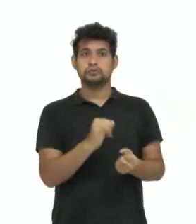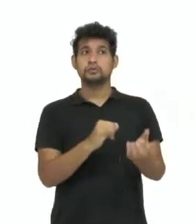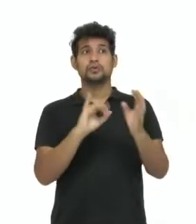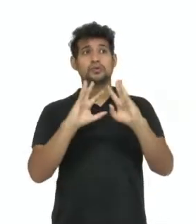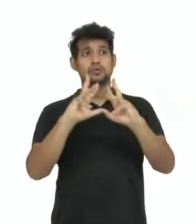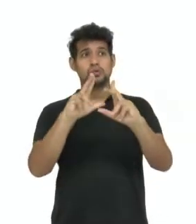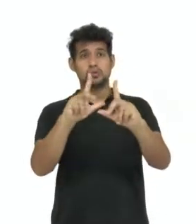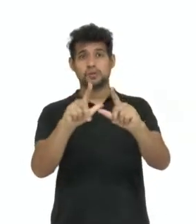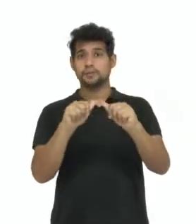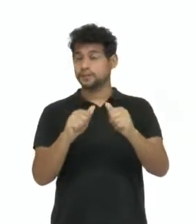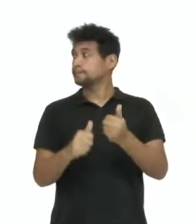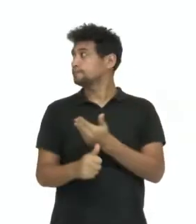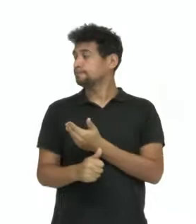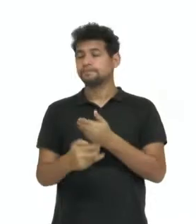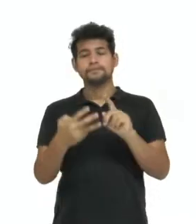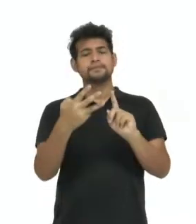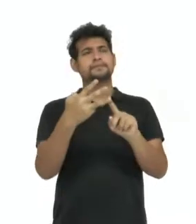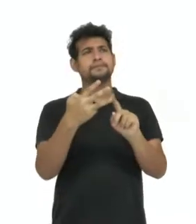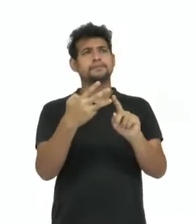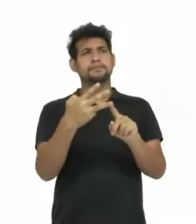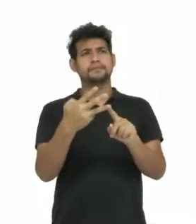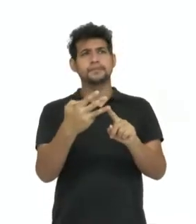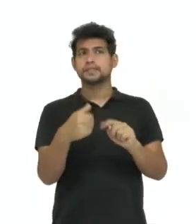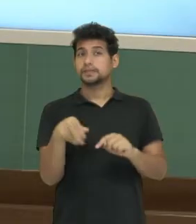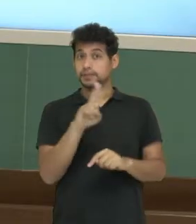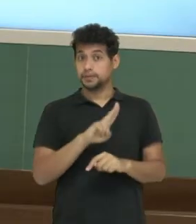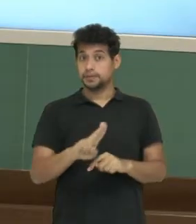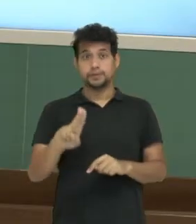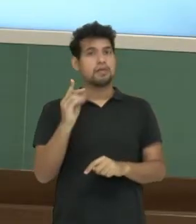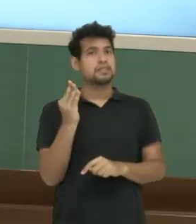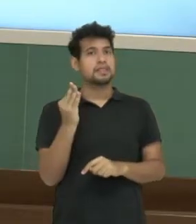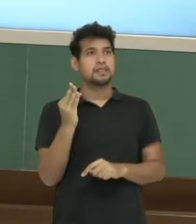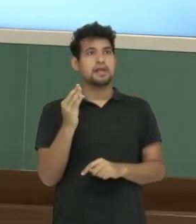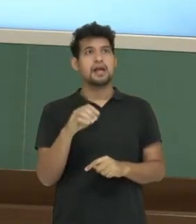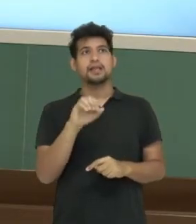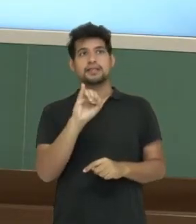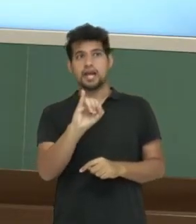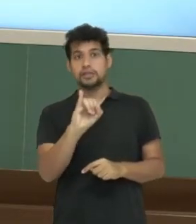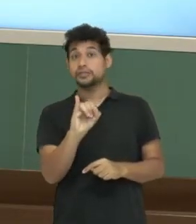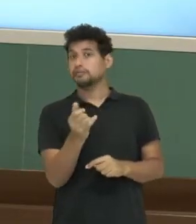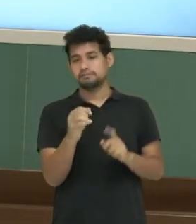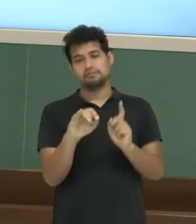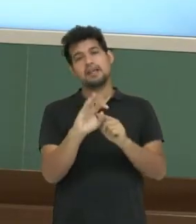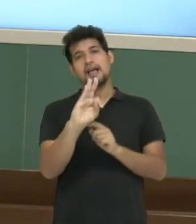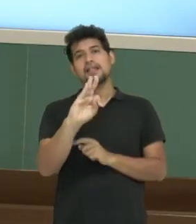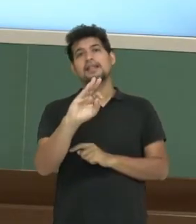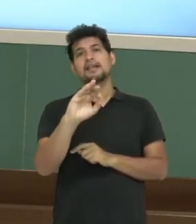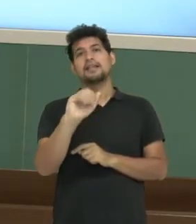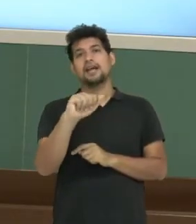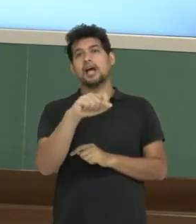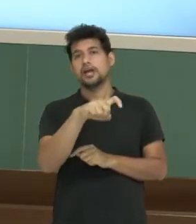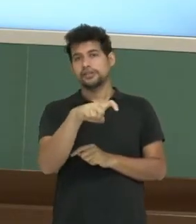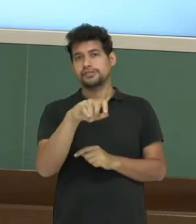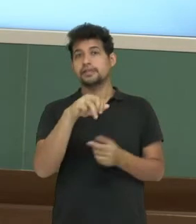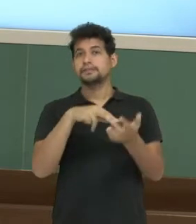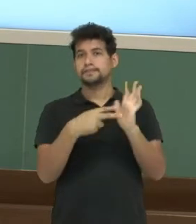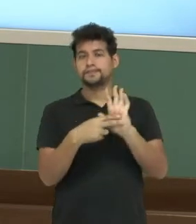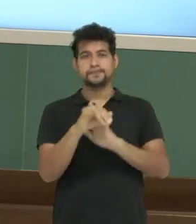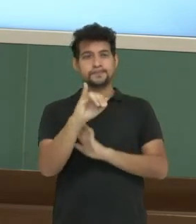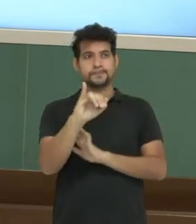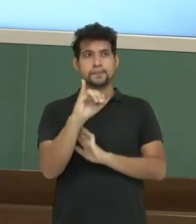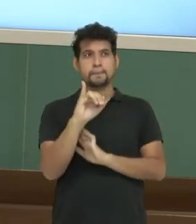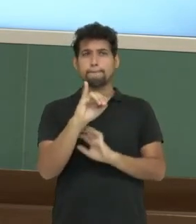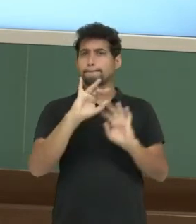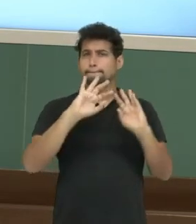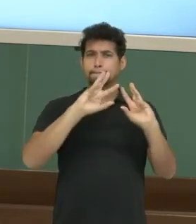aqui. E no terceiro mês eu aplico a taxa de novo ao valor anterior, que é todo esse aqui, ó. Minha mão nem